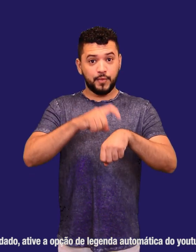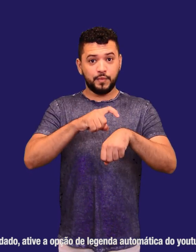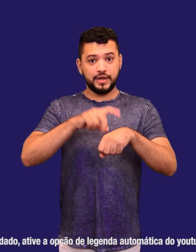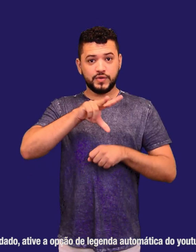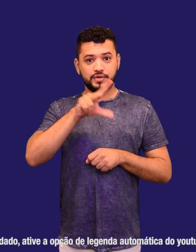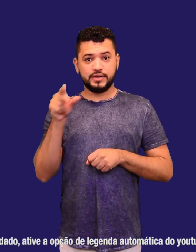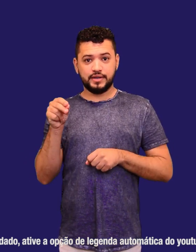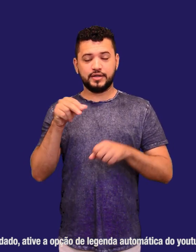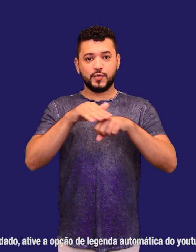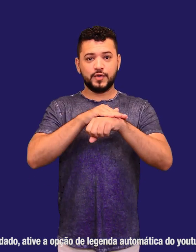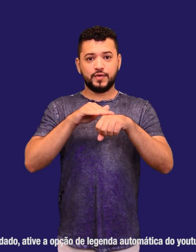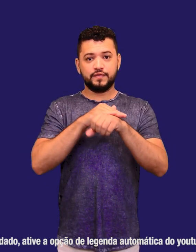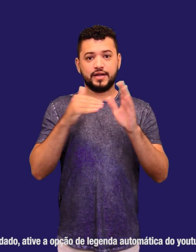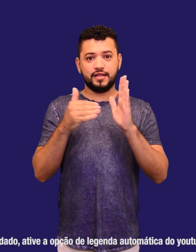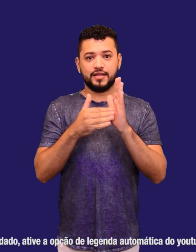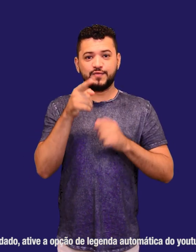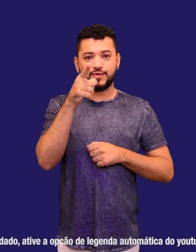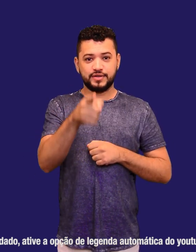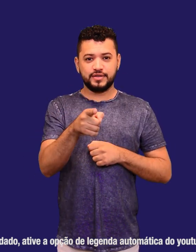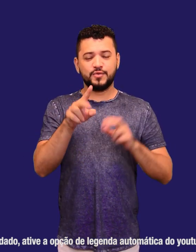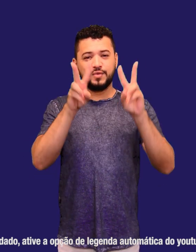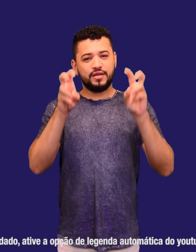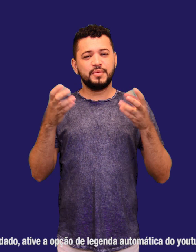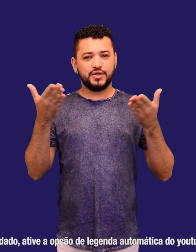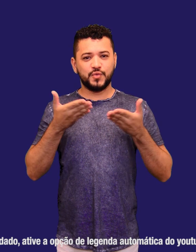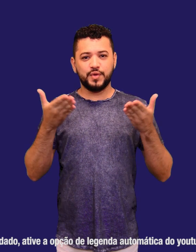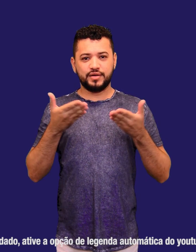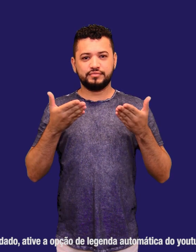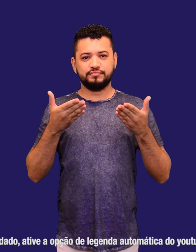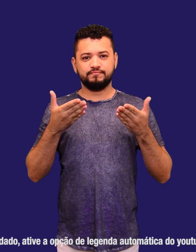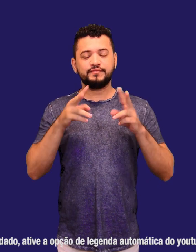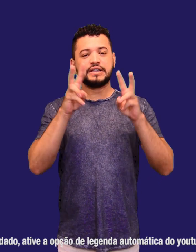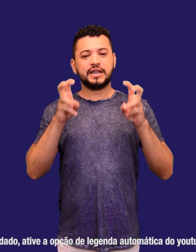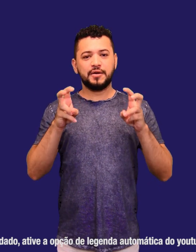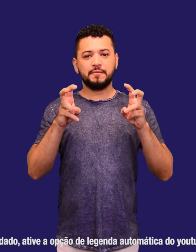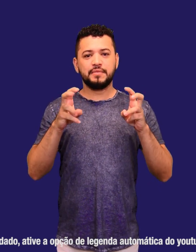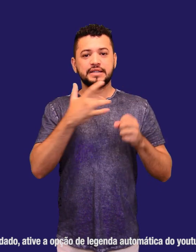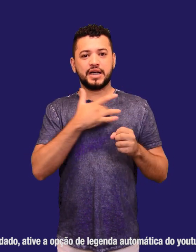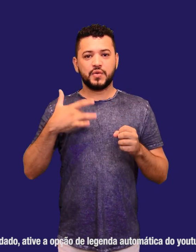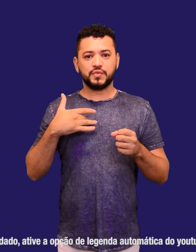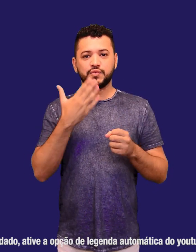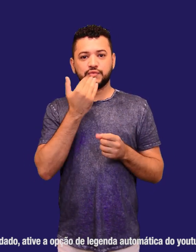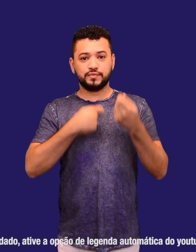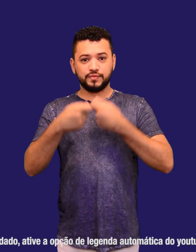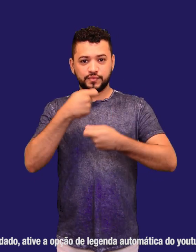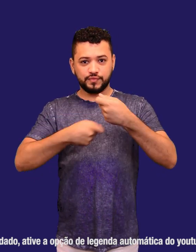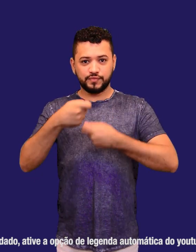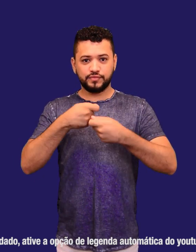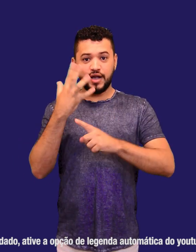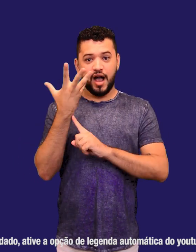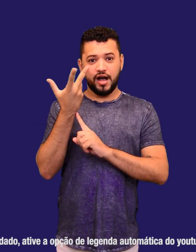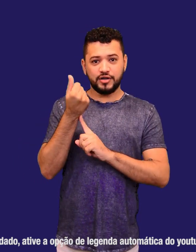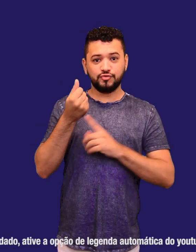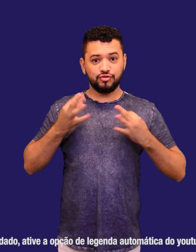Momento Senac, um podcast que chega até você com assuntos atuais sobre saúde, gastronomia, gestão,